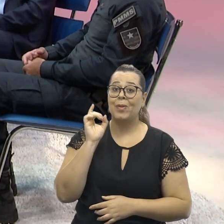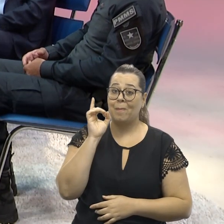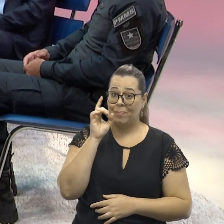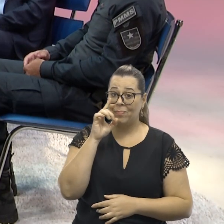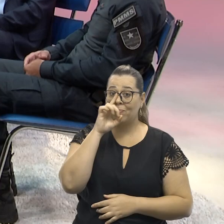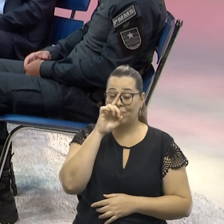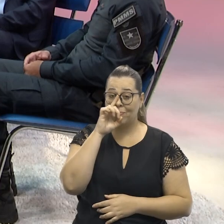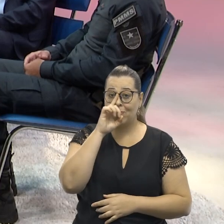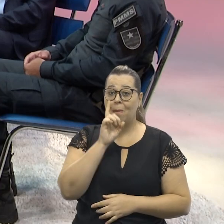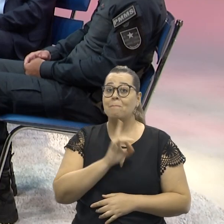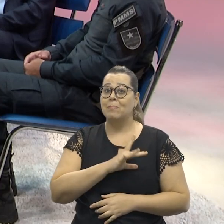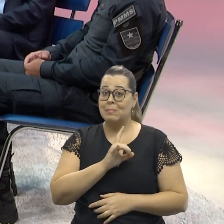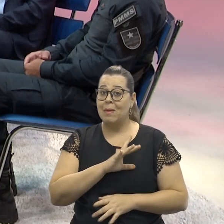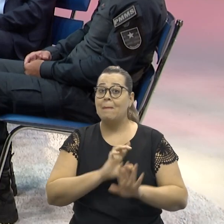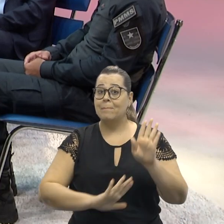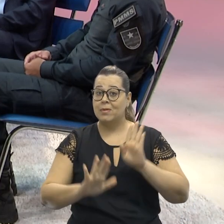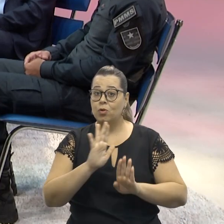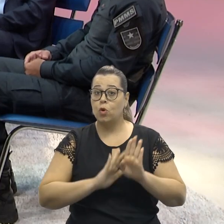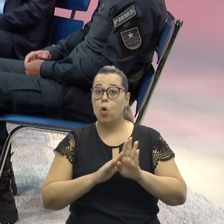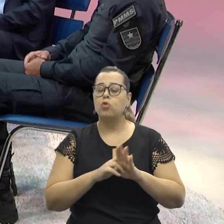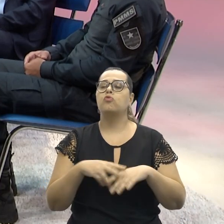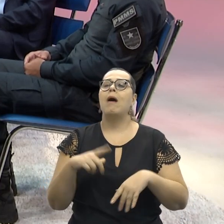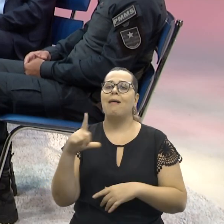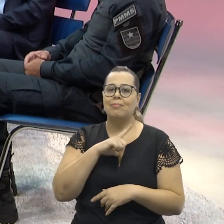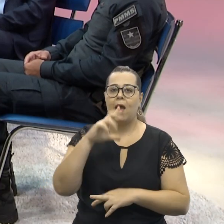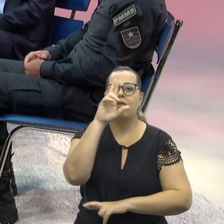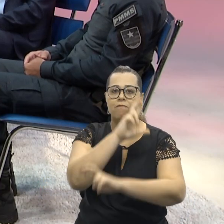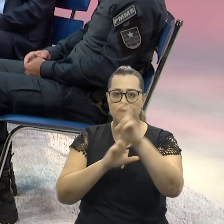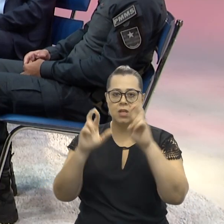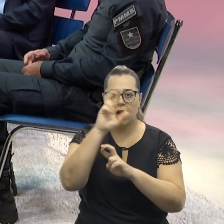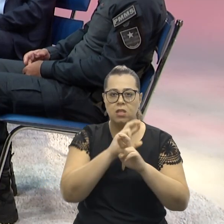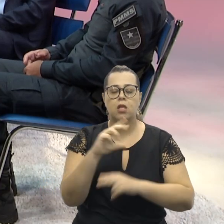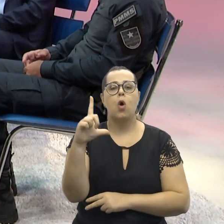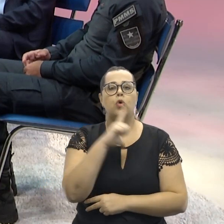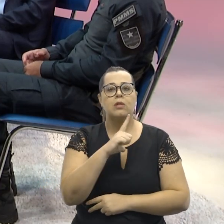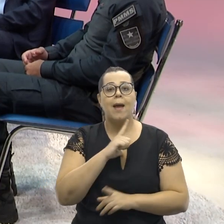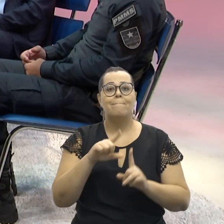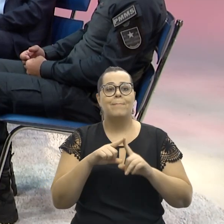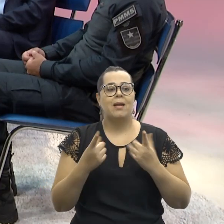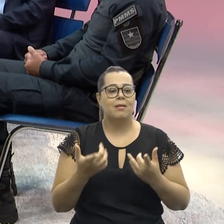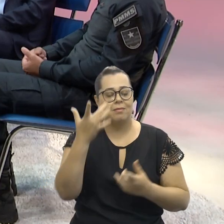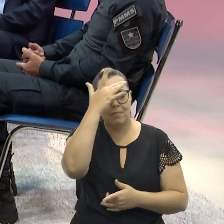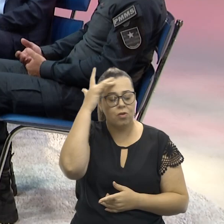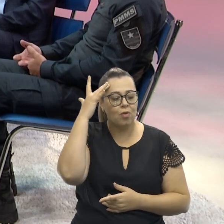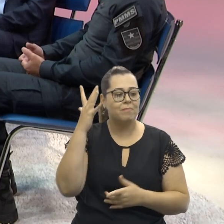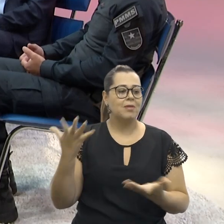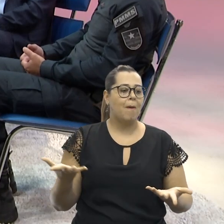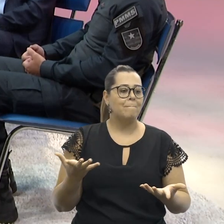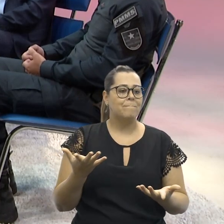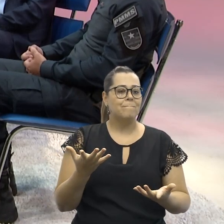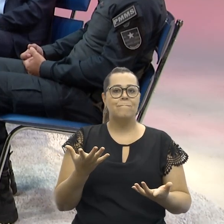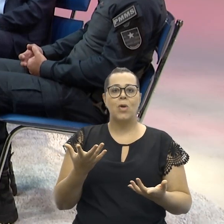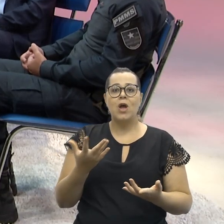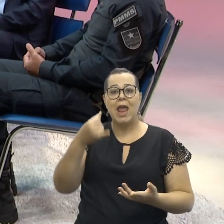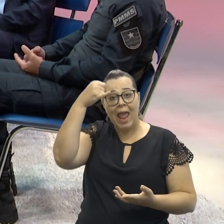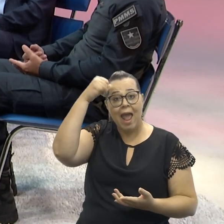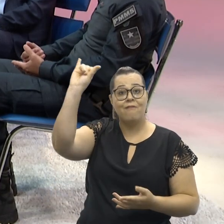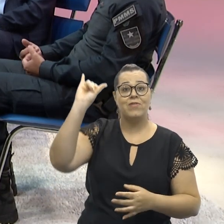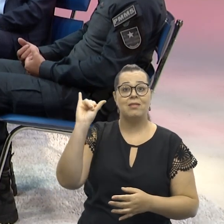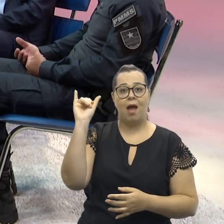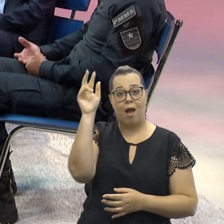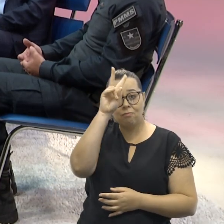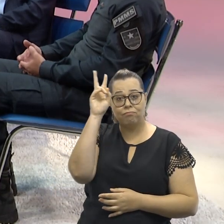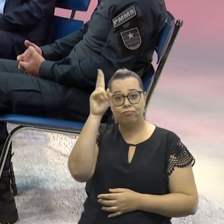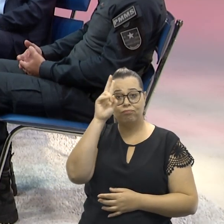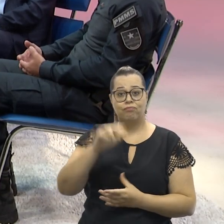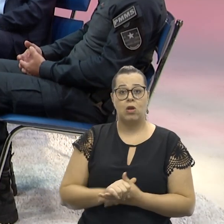vítimas. Então a fiscalização ela acontece, infelizmente ela deveria inibir. O que a gente pretendia é que